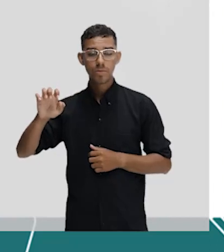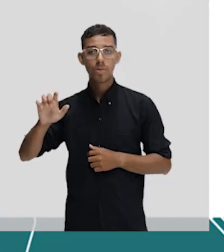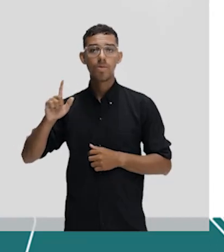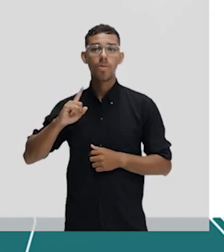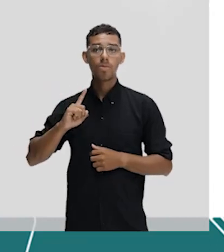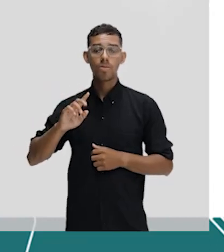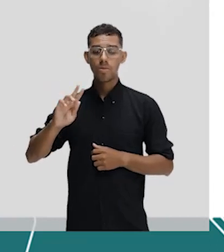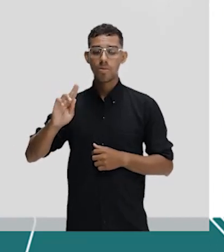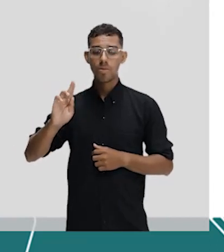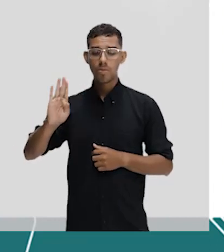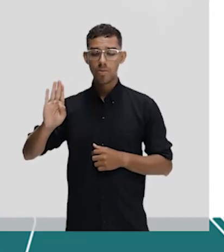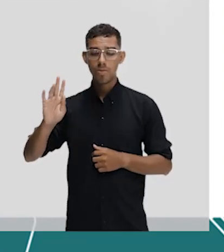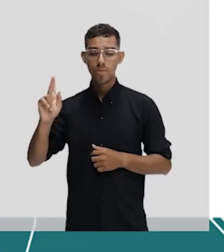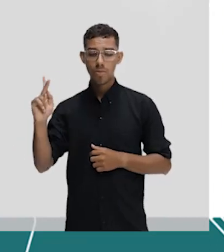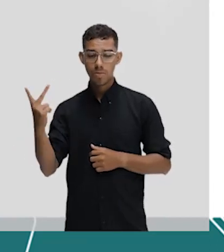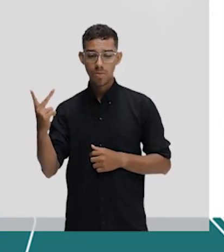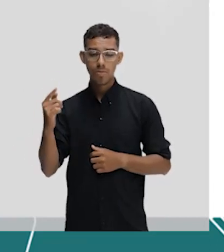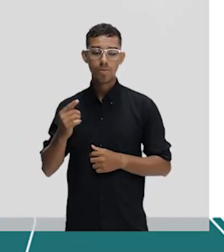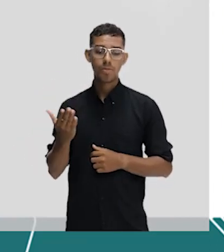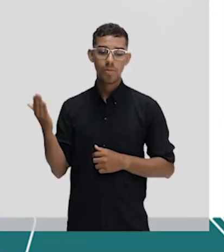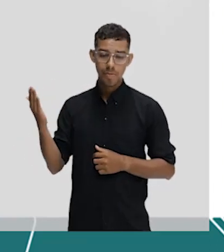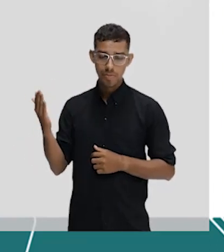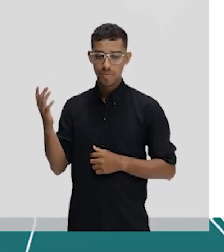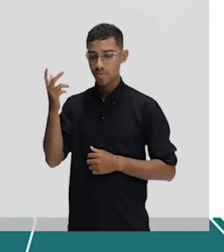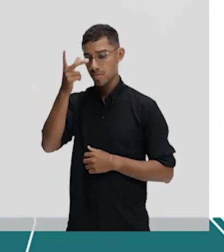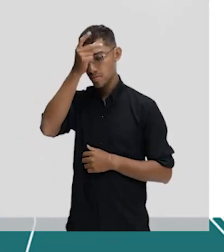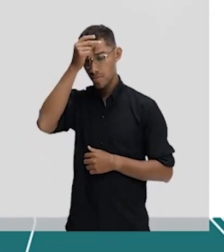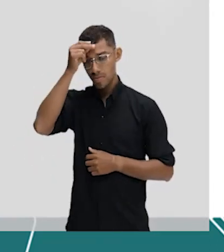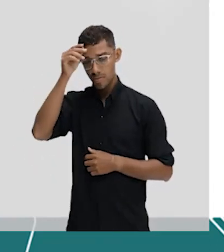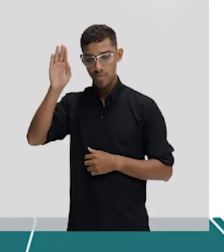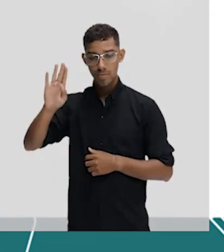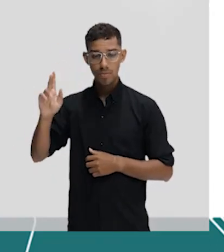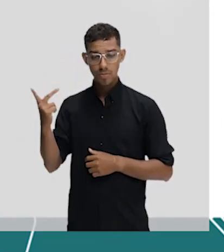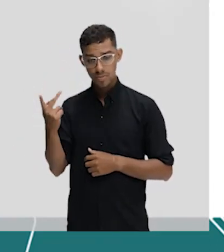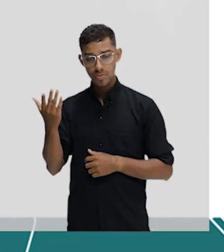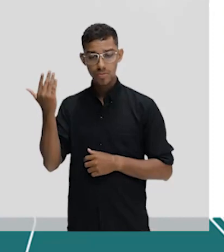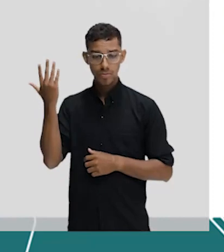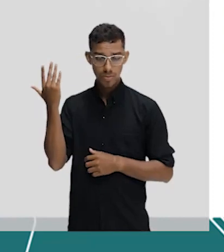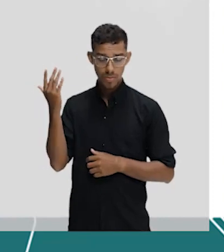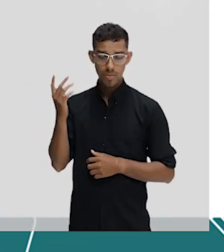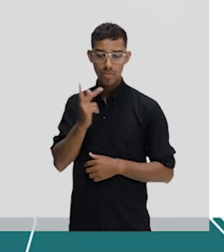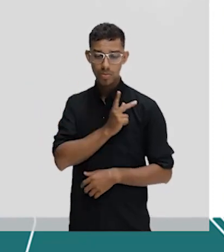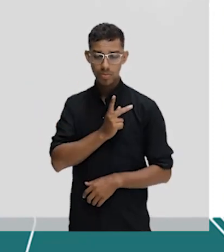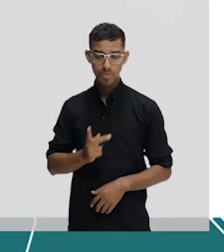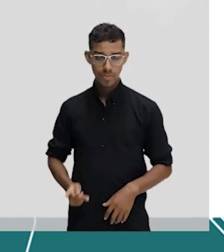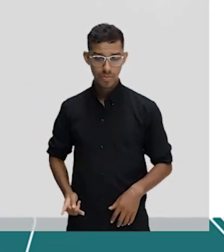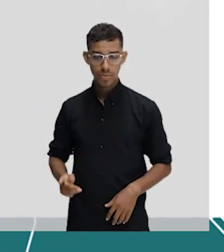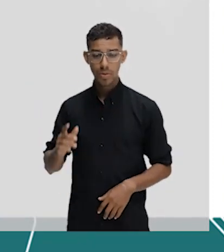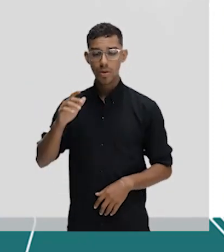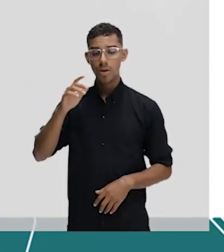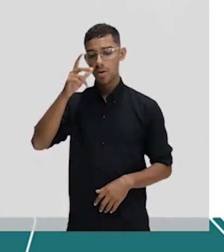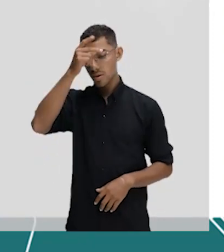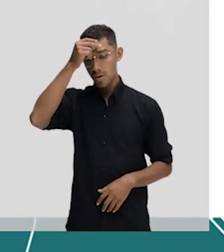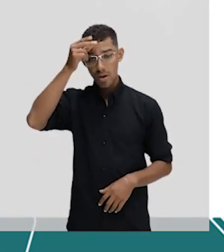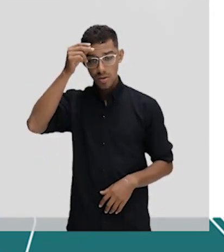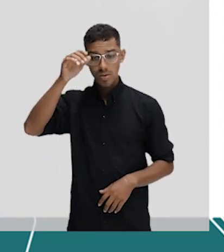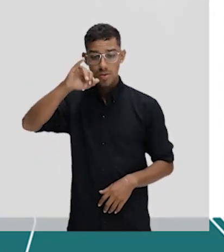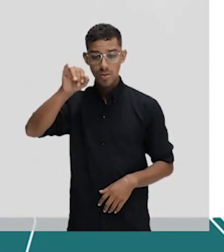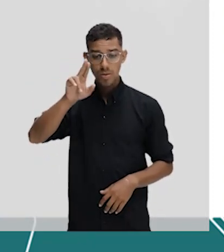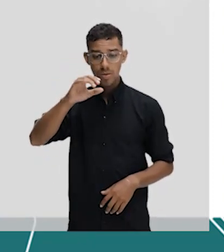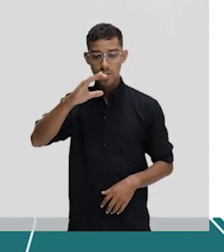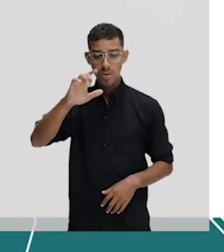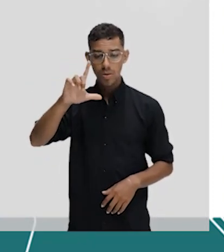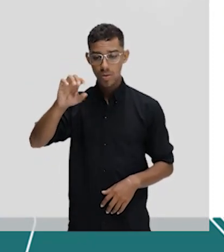Pampulha, encomendada pelo prefeito de BH, na época, Juscelino Kubitschek, Oscar Niemeyer. Teve a colaboração de Joaquim Cardoso, ele tem painéis